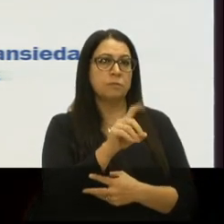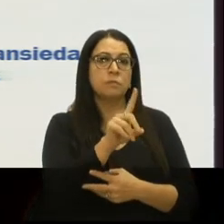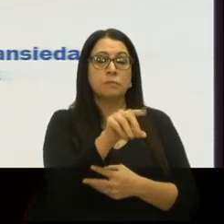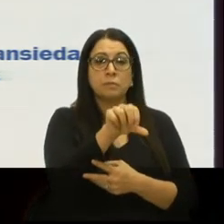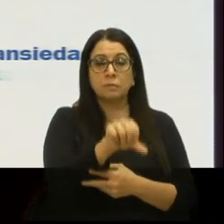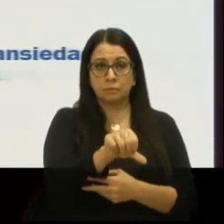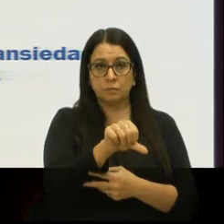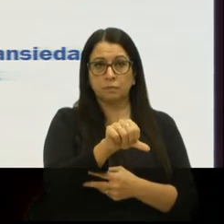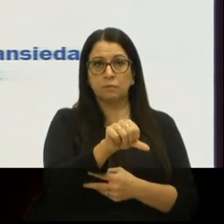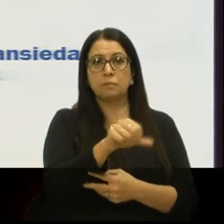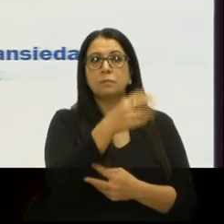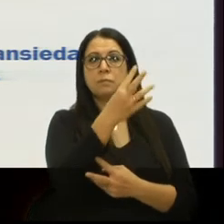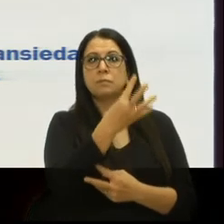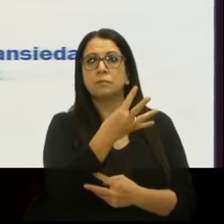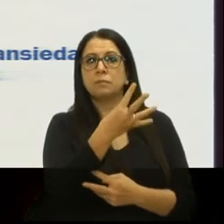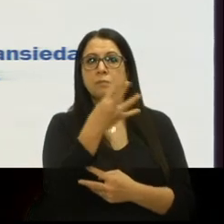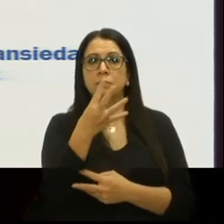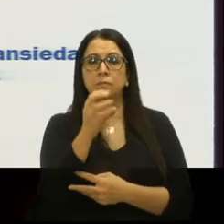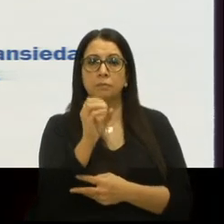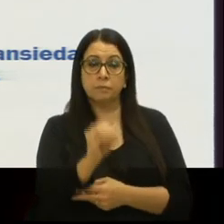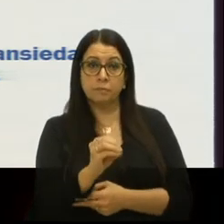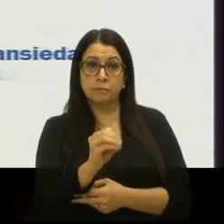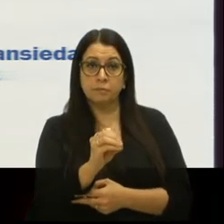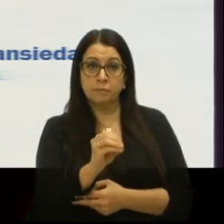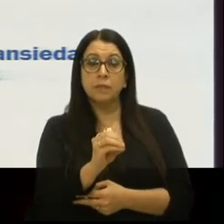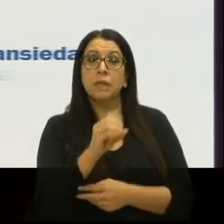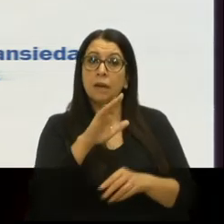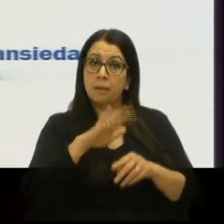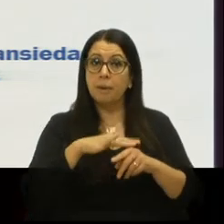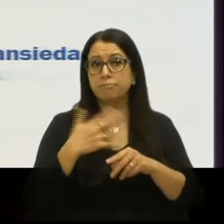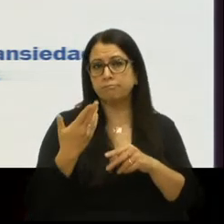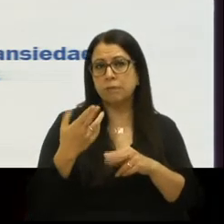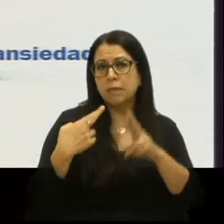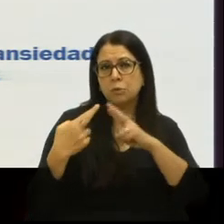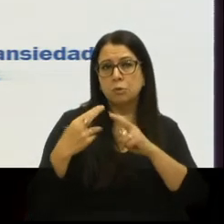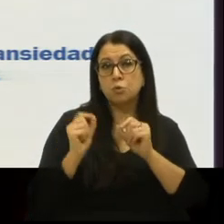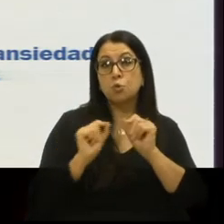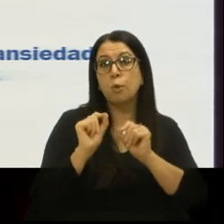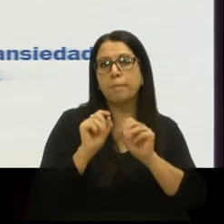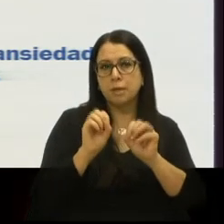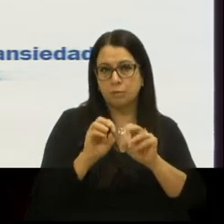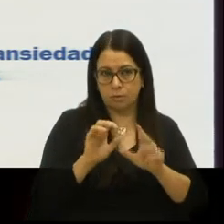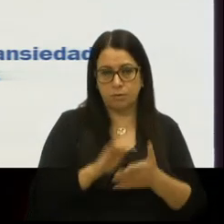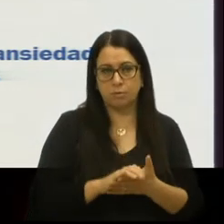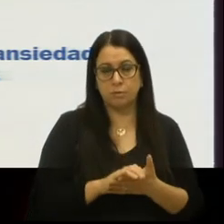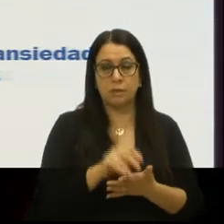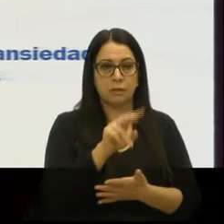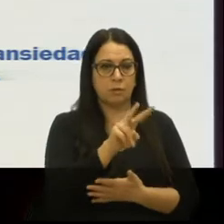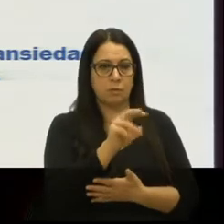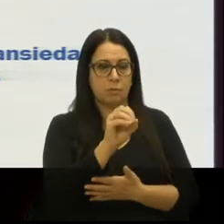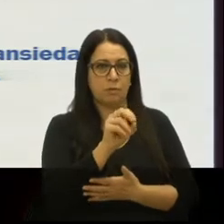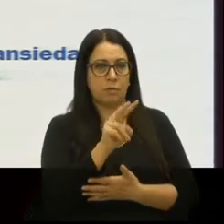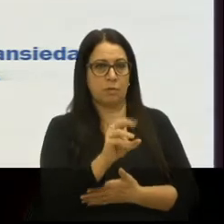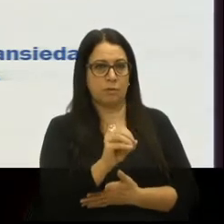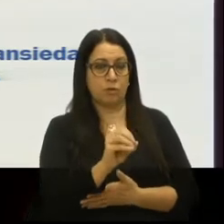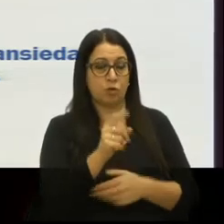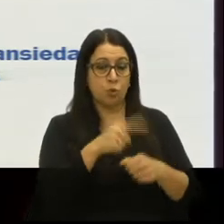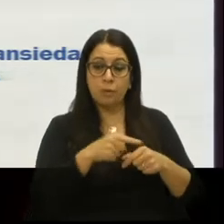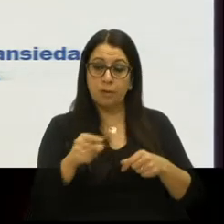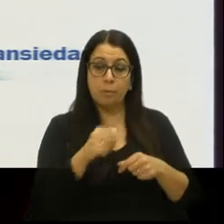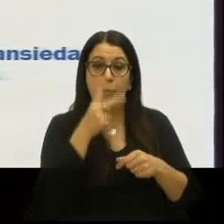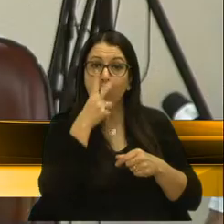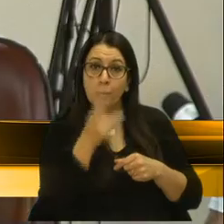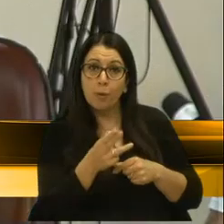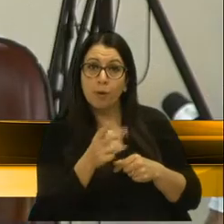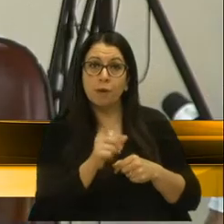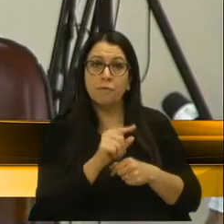2019 foram 440, e eles eram mais relacionados à educação. Em 2020, no mesmo período,